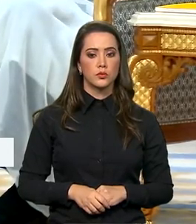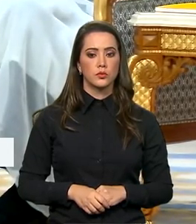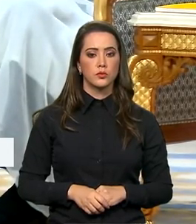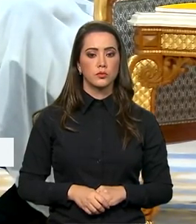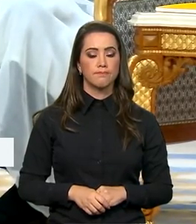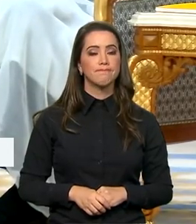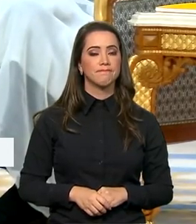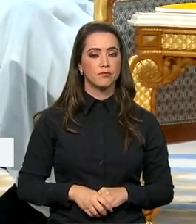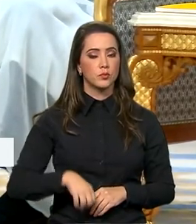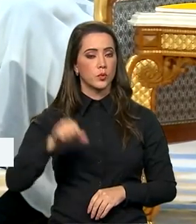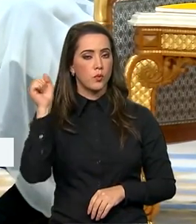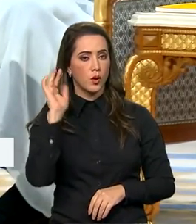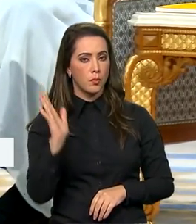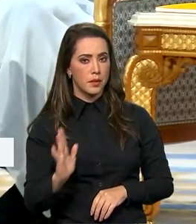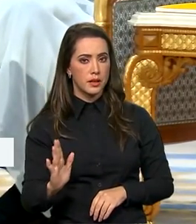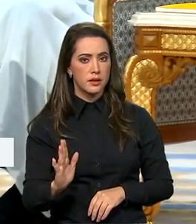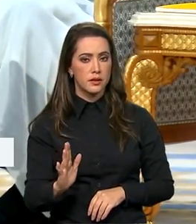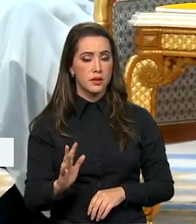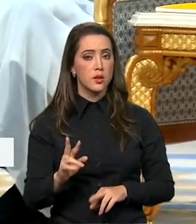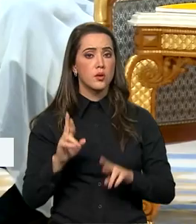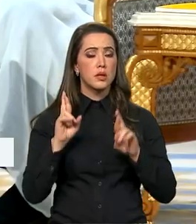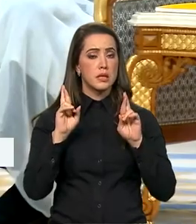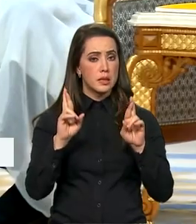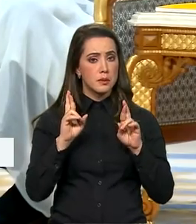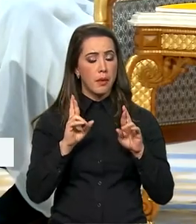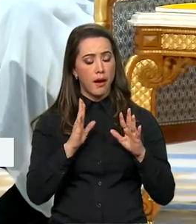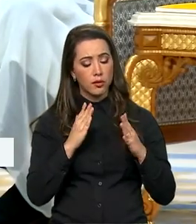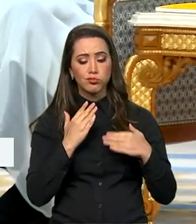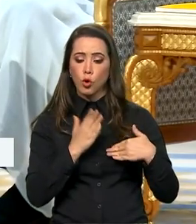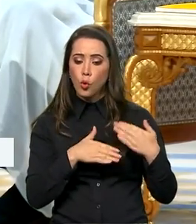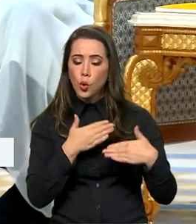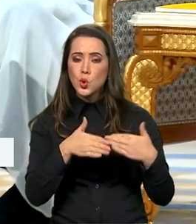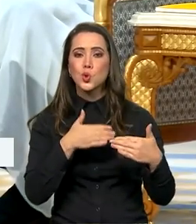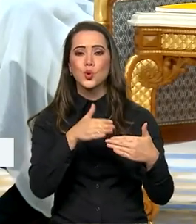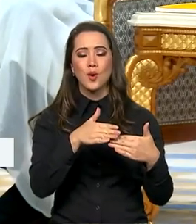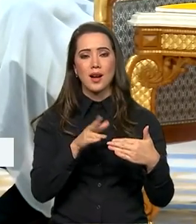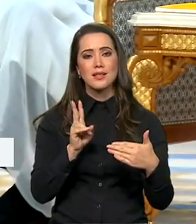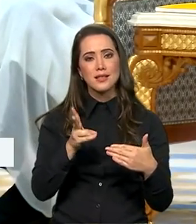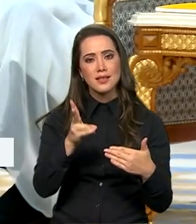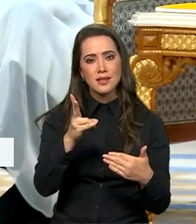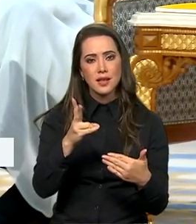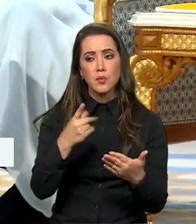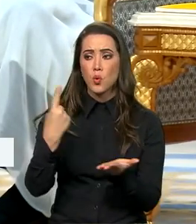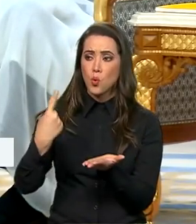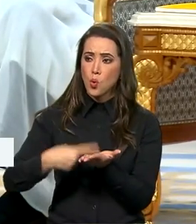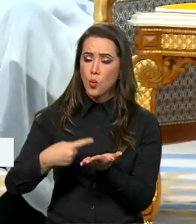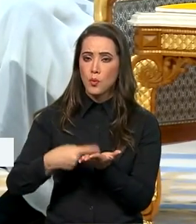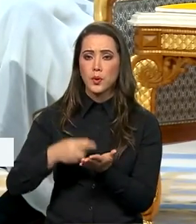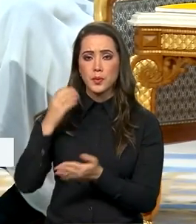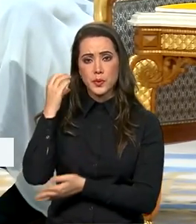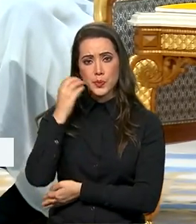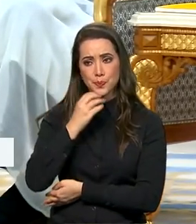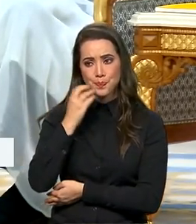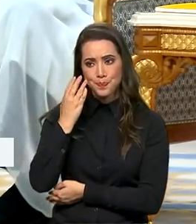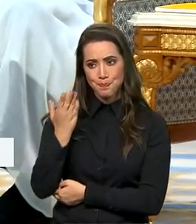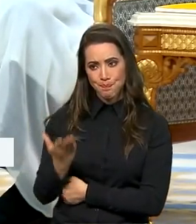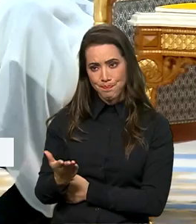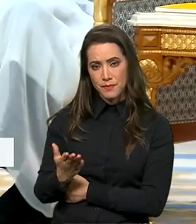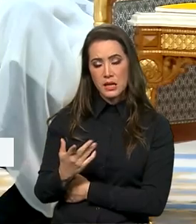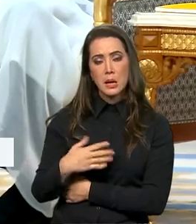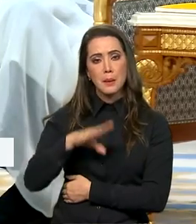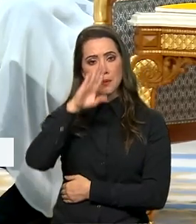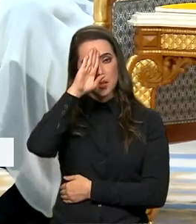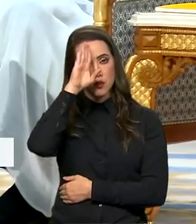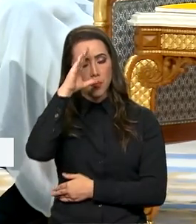O Brasil espera seguir contando com a confiança dos Emirados, sobretudo em investimento